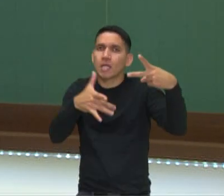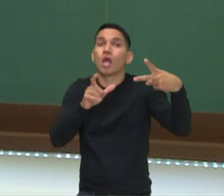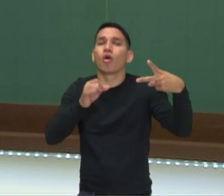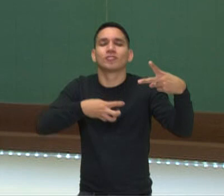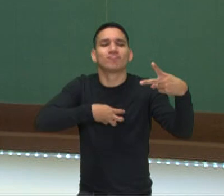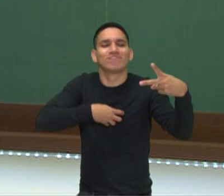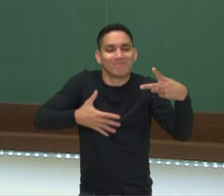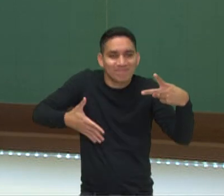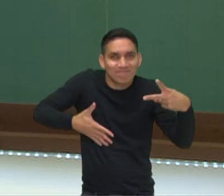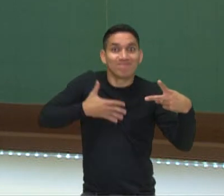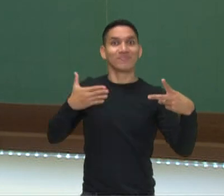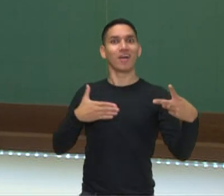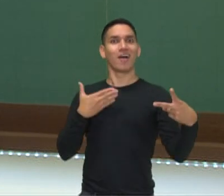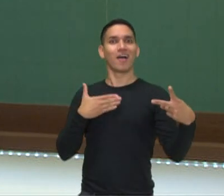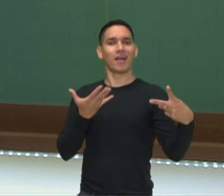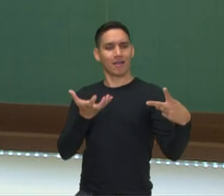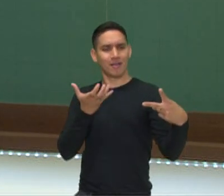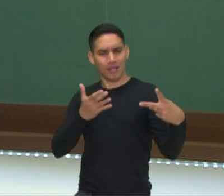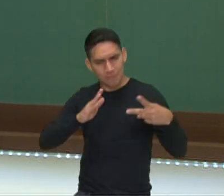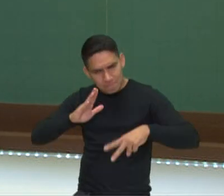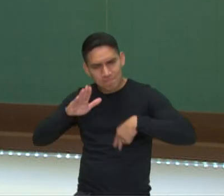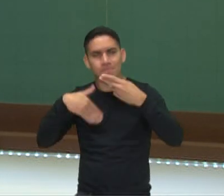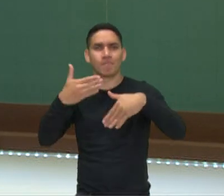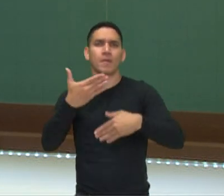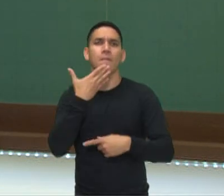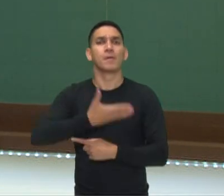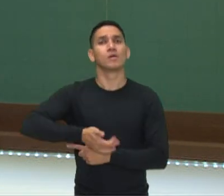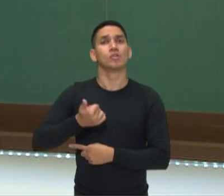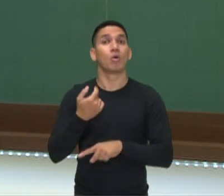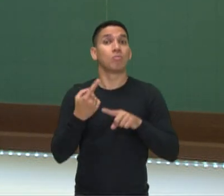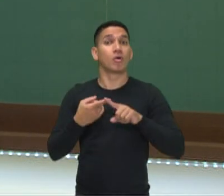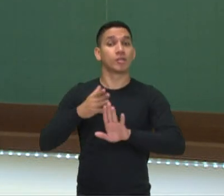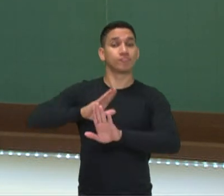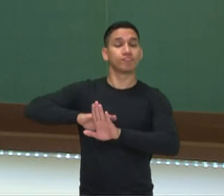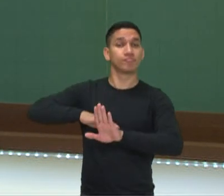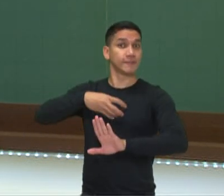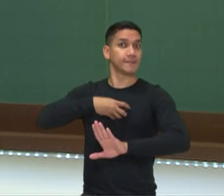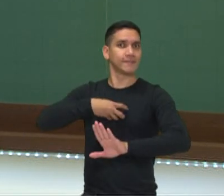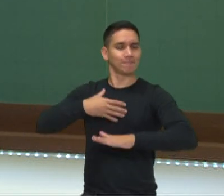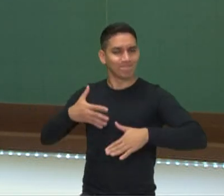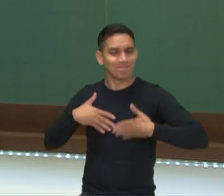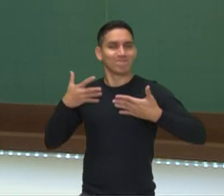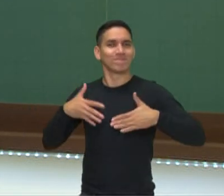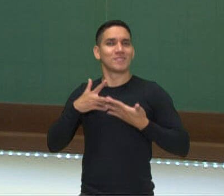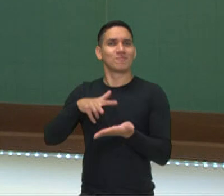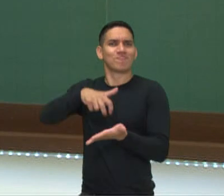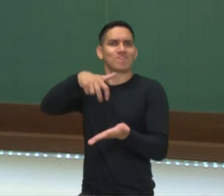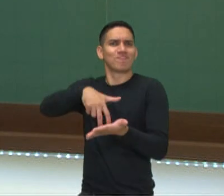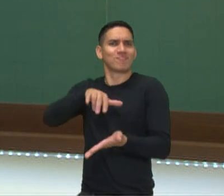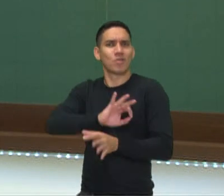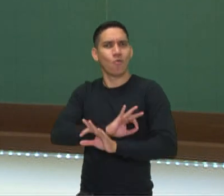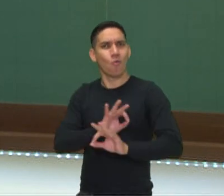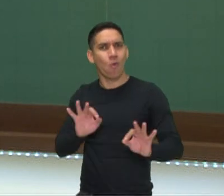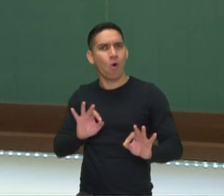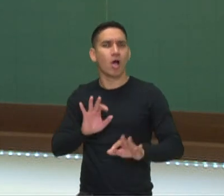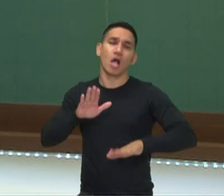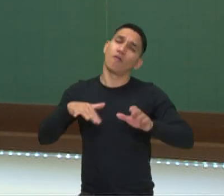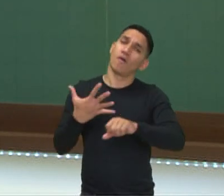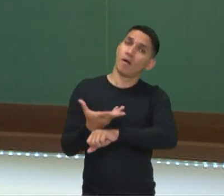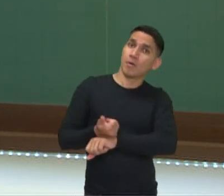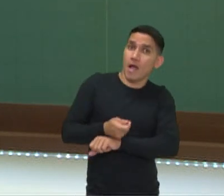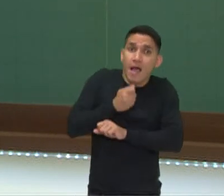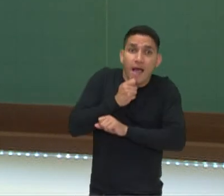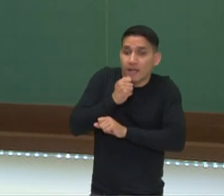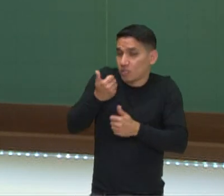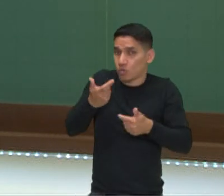anima, aquilo que você gostaria de desenvolver, porque isso te deixa animado, né? É uma habilidade que talvez você não tenha, mas isso